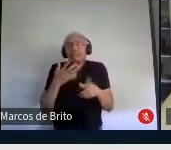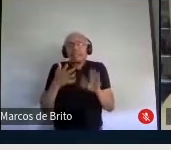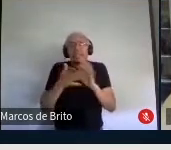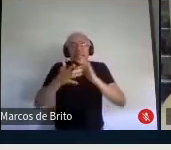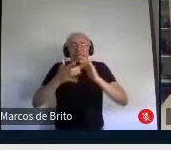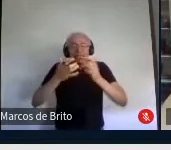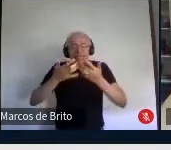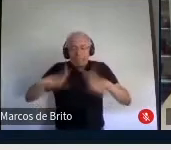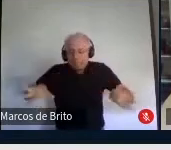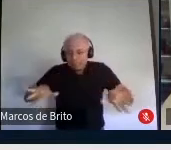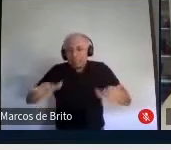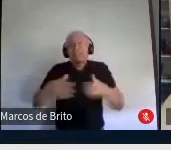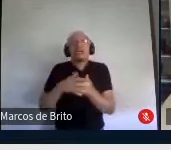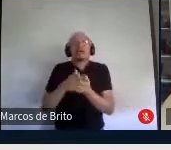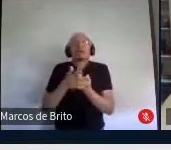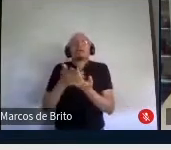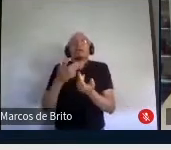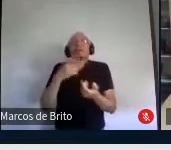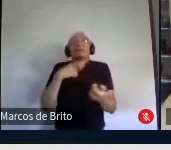de cidade,